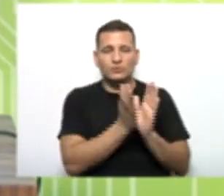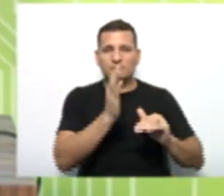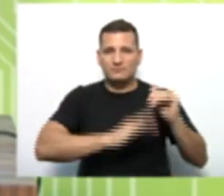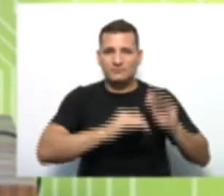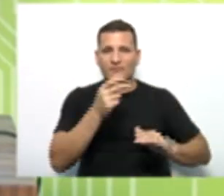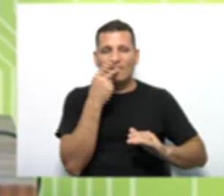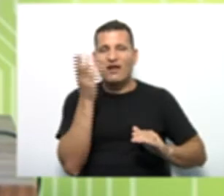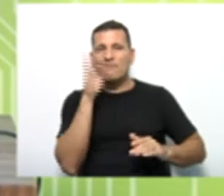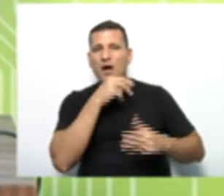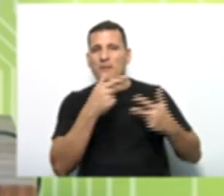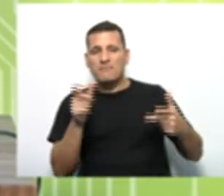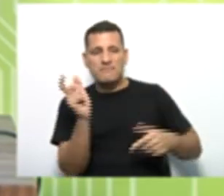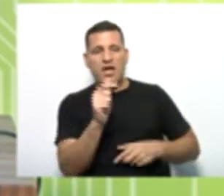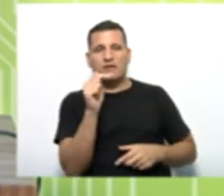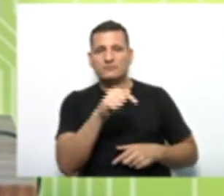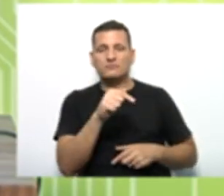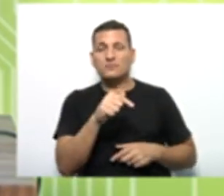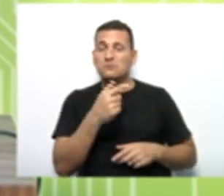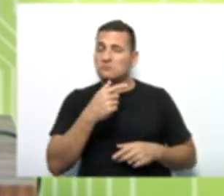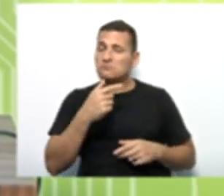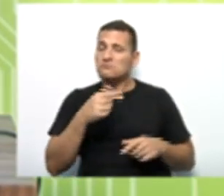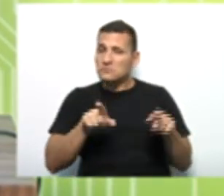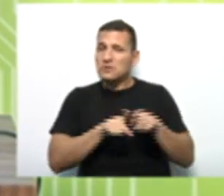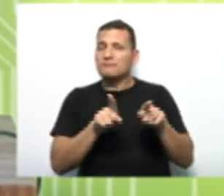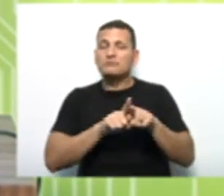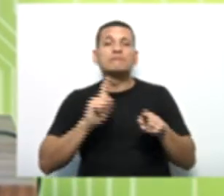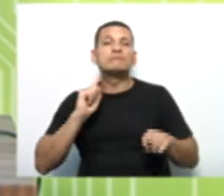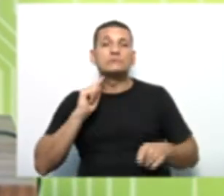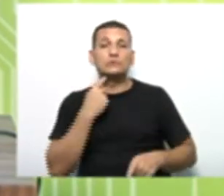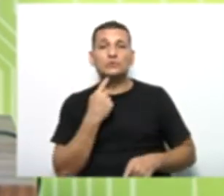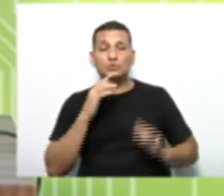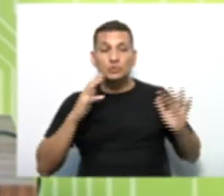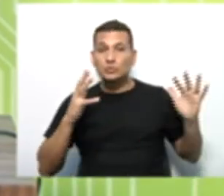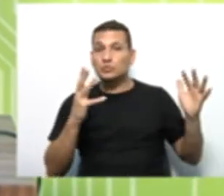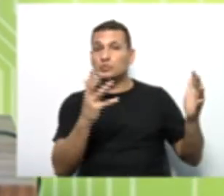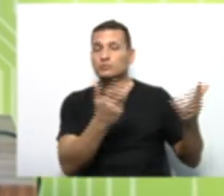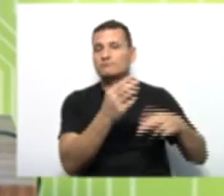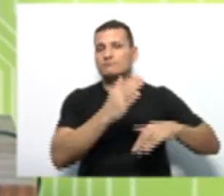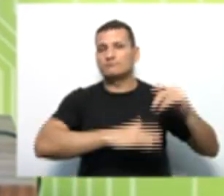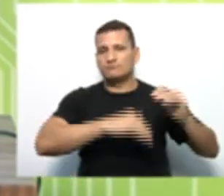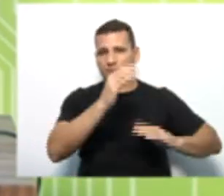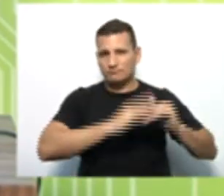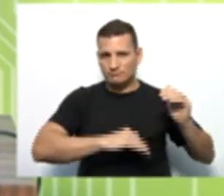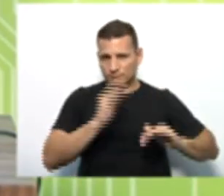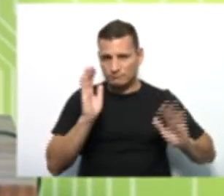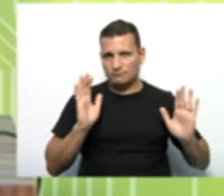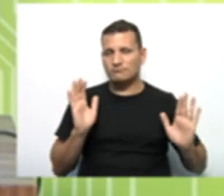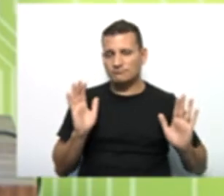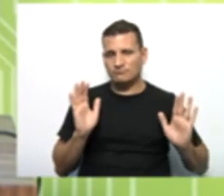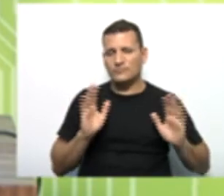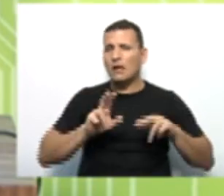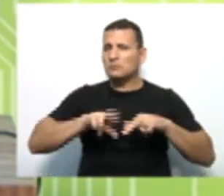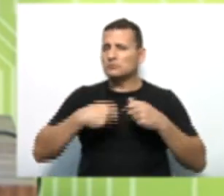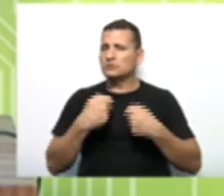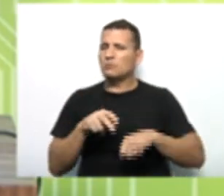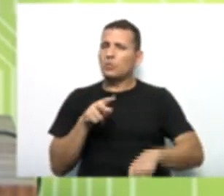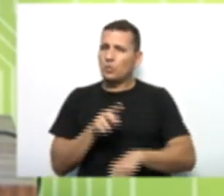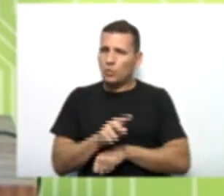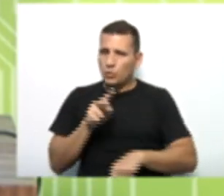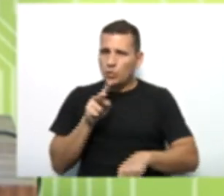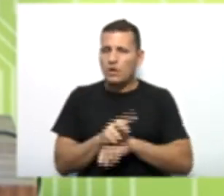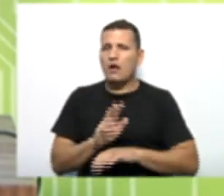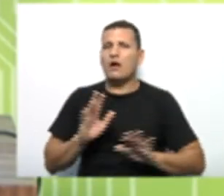como indivíduos, não cuidamos da nossa reputação profissional e da nossa conduta ética. E é pensando nessas